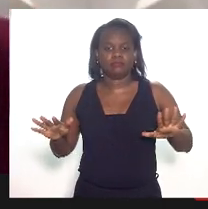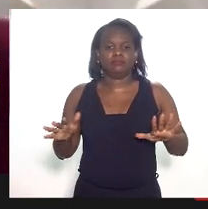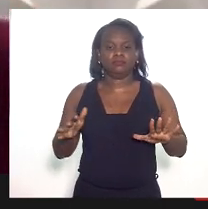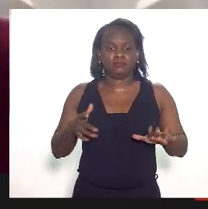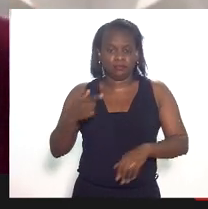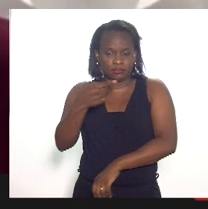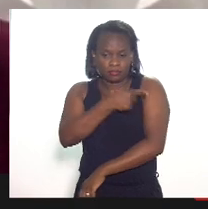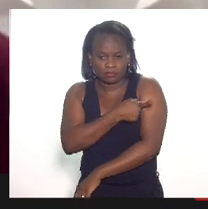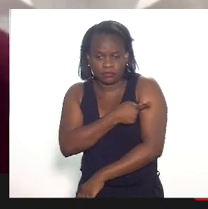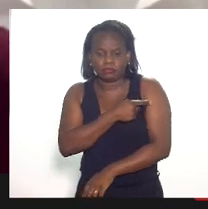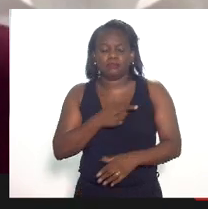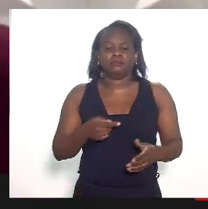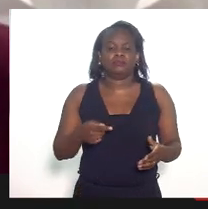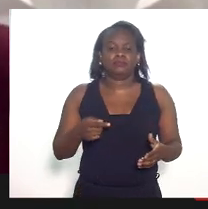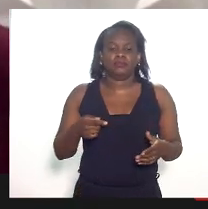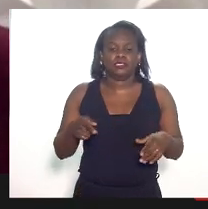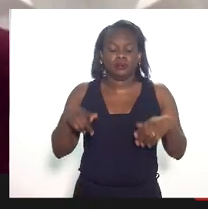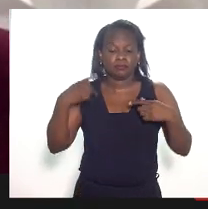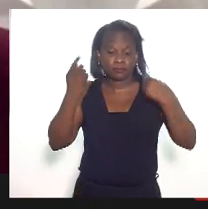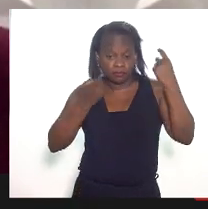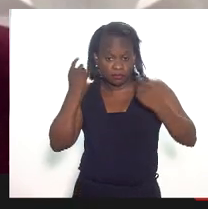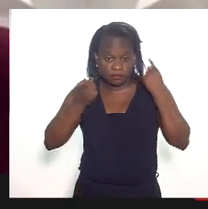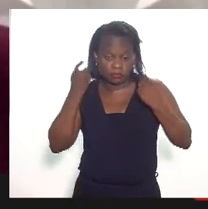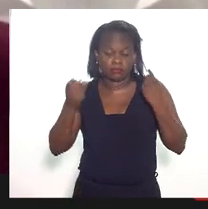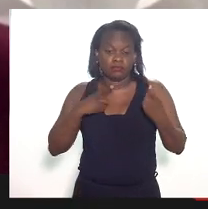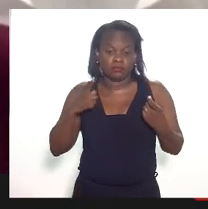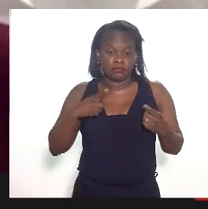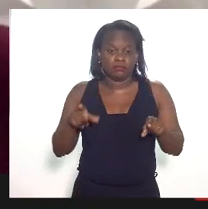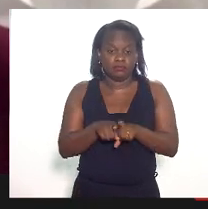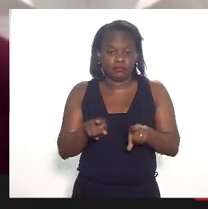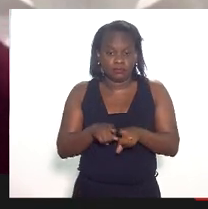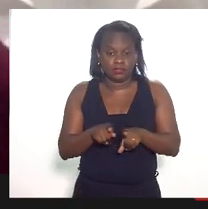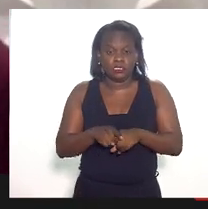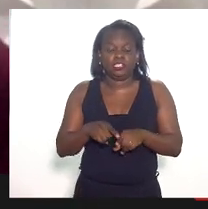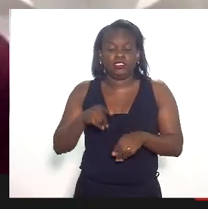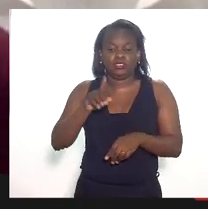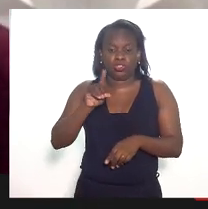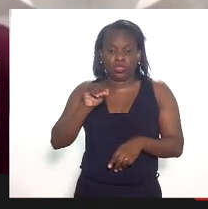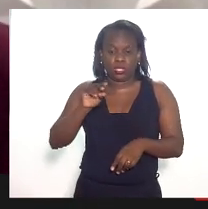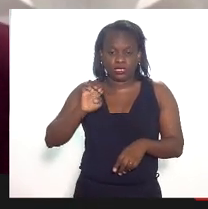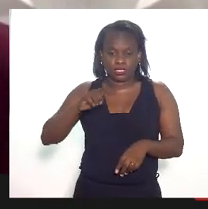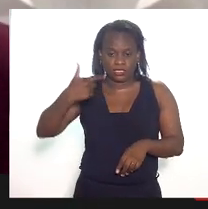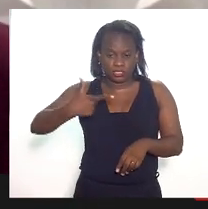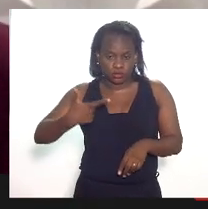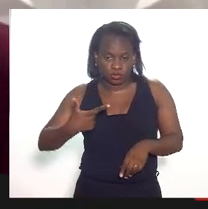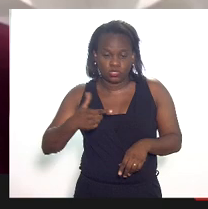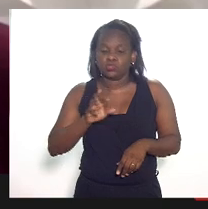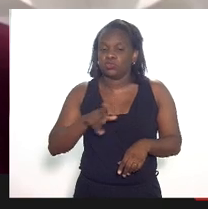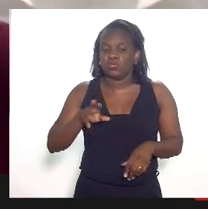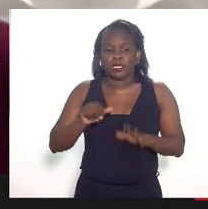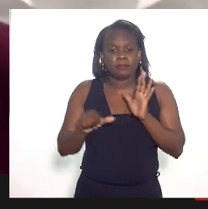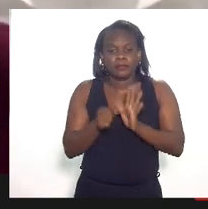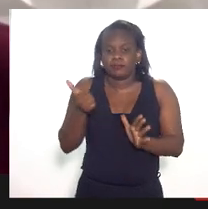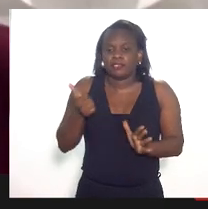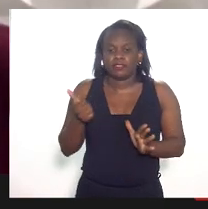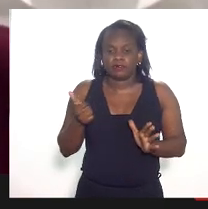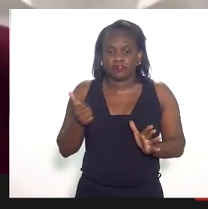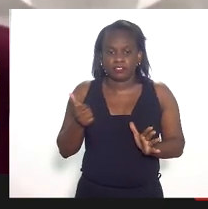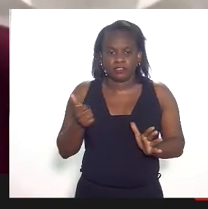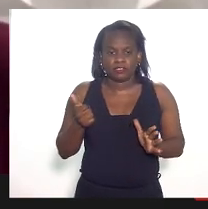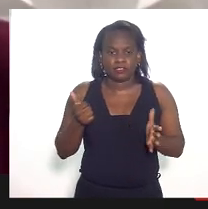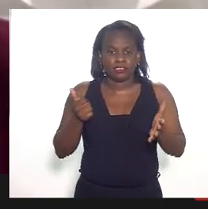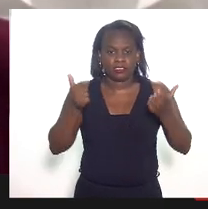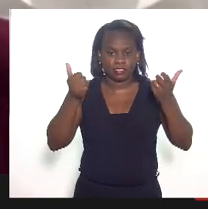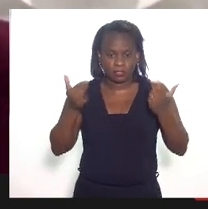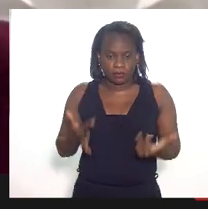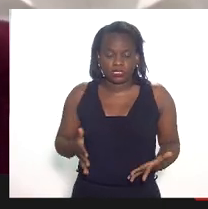das vacinas, né? Há uma preocupação, inclusive, com a segunda dose. Não é a primeira vez que se fala, né, que